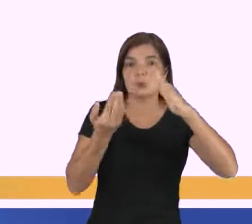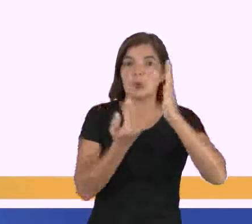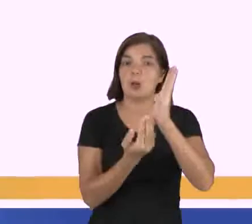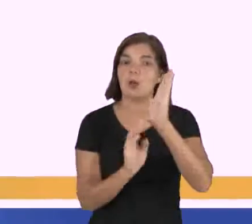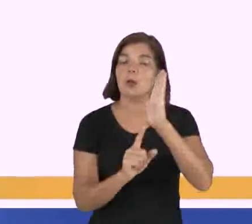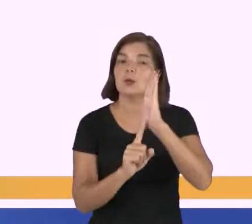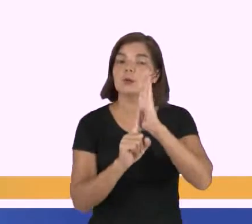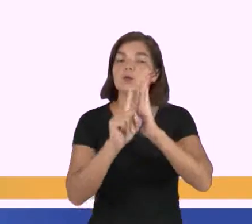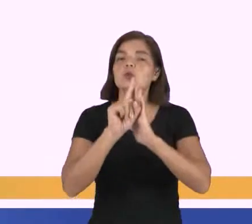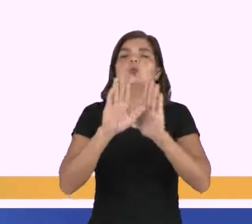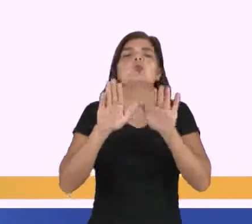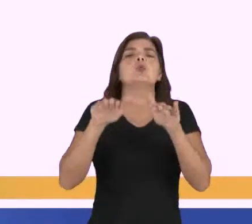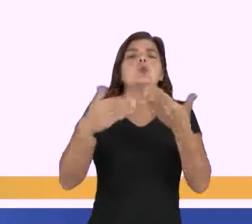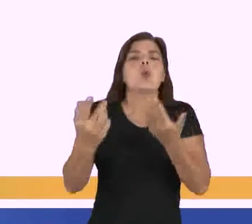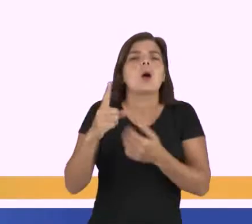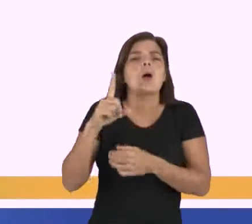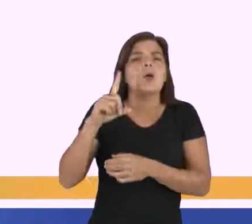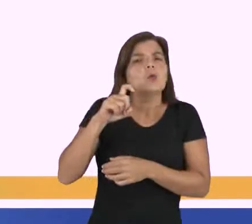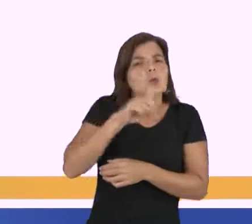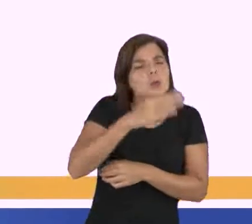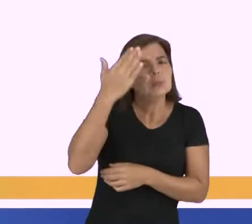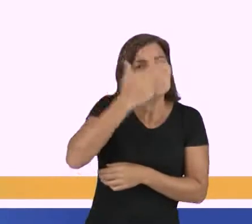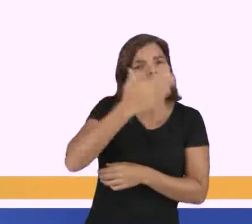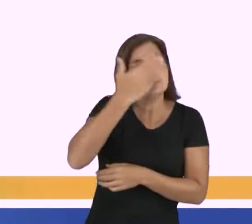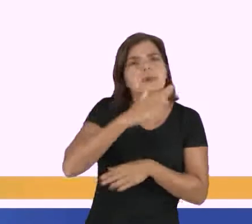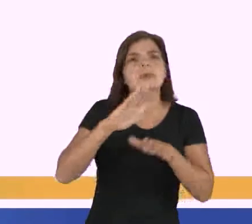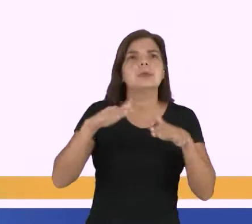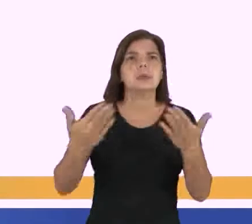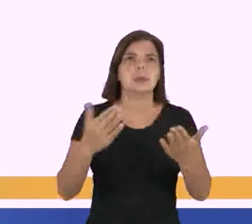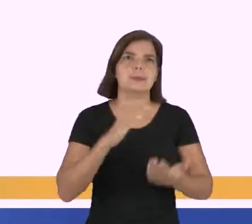que seria a ação do micro-organismo nesse caso?